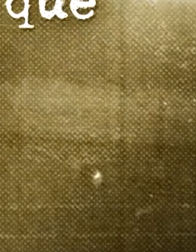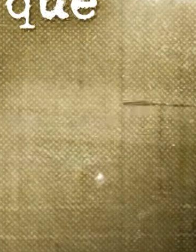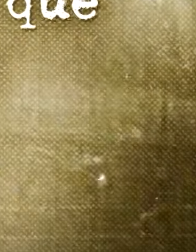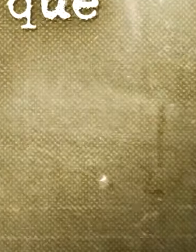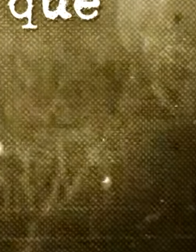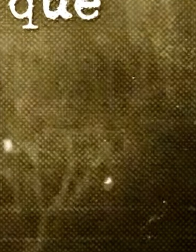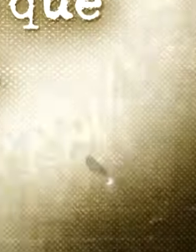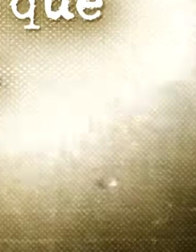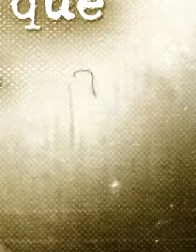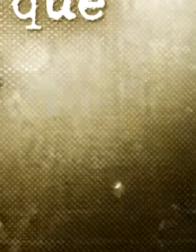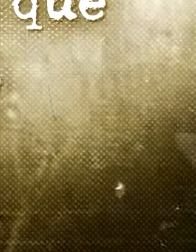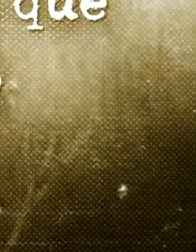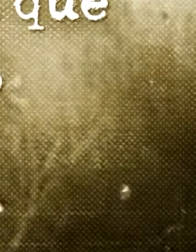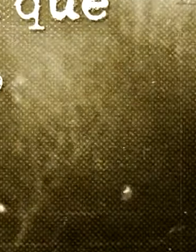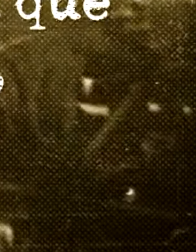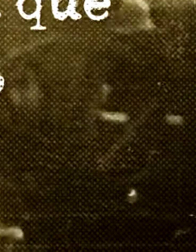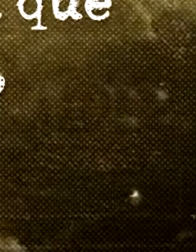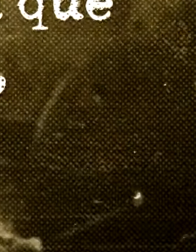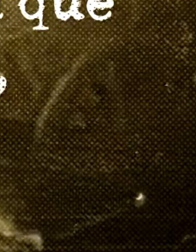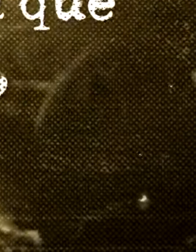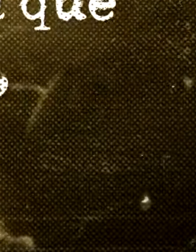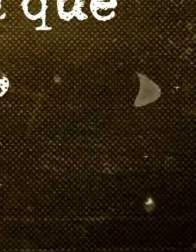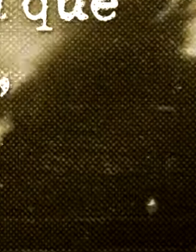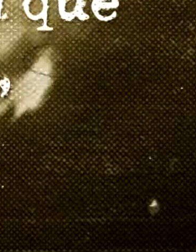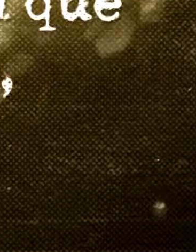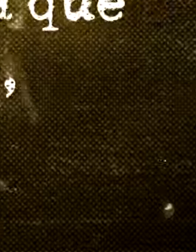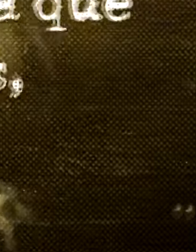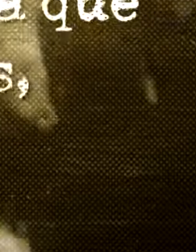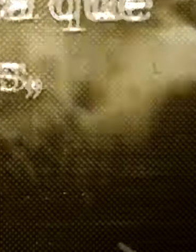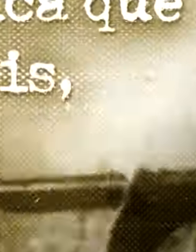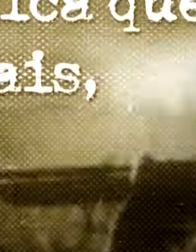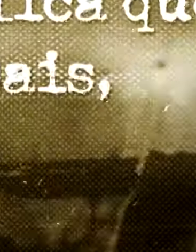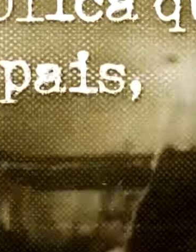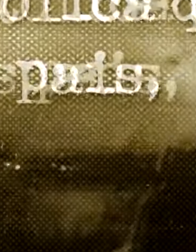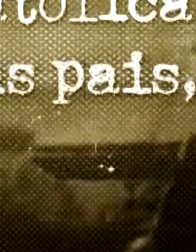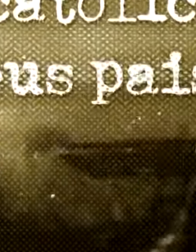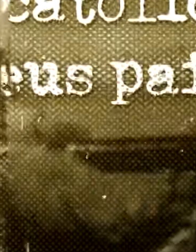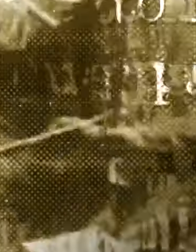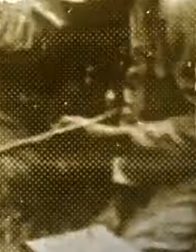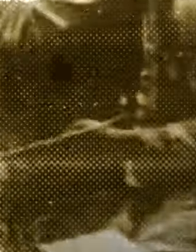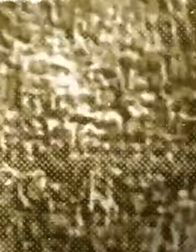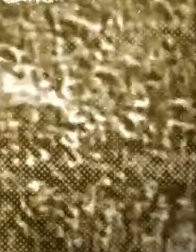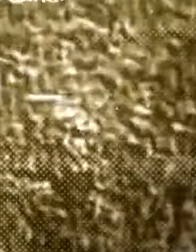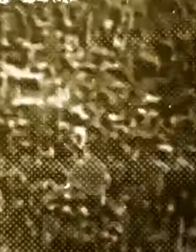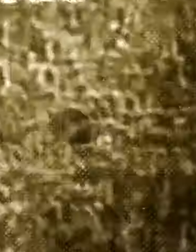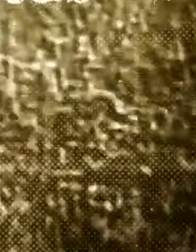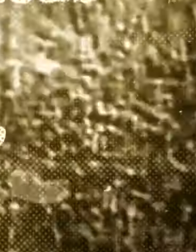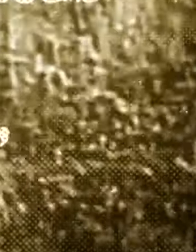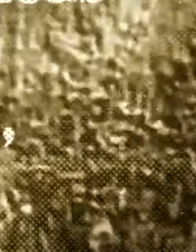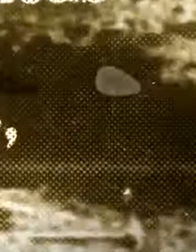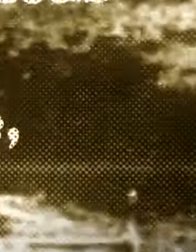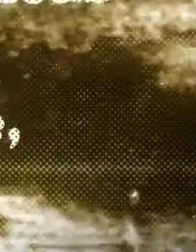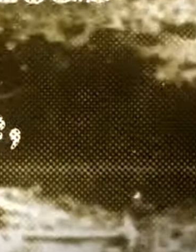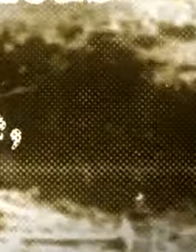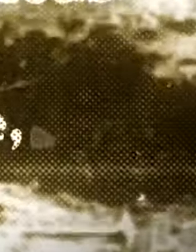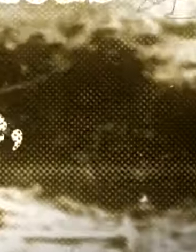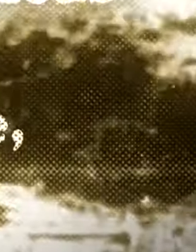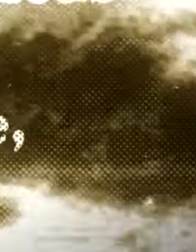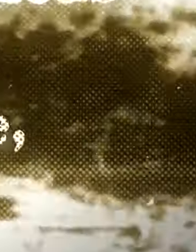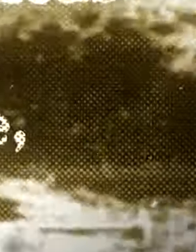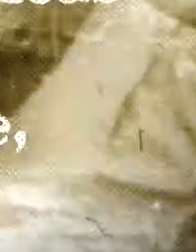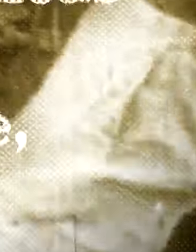Sob a influência da formação humanitária e católica que recebi dos meus pais e das ideias generosas das